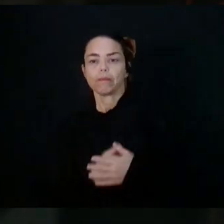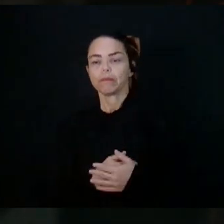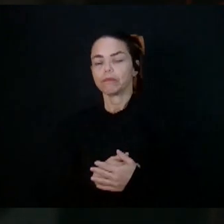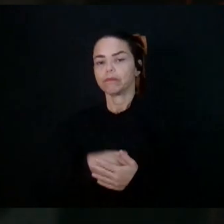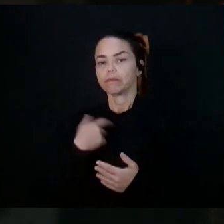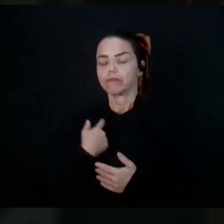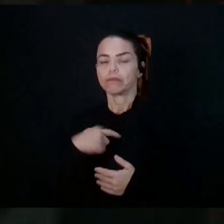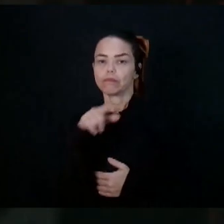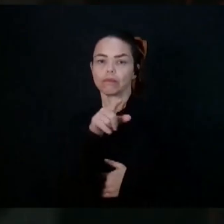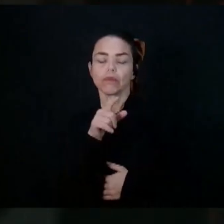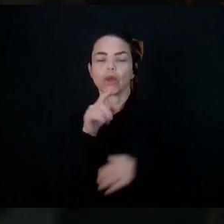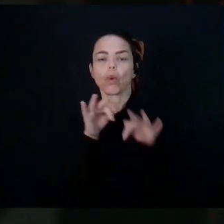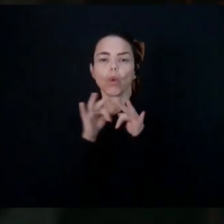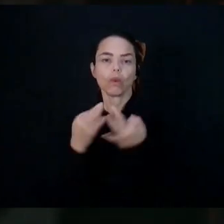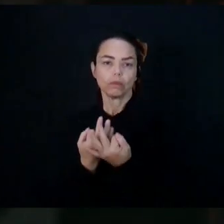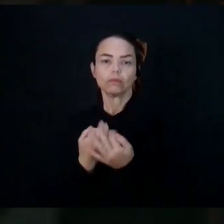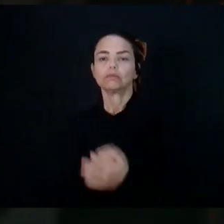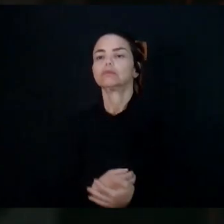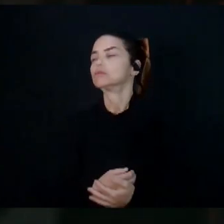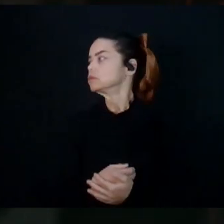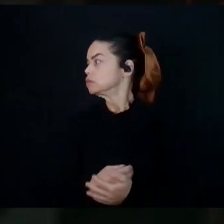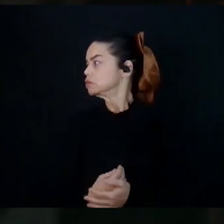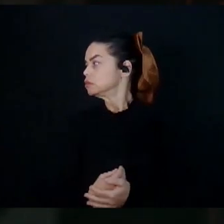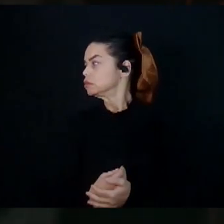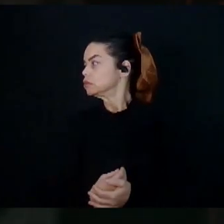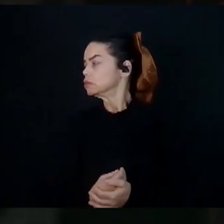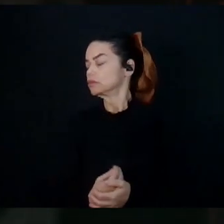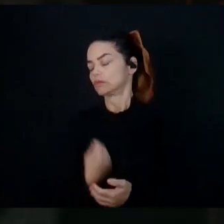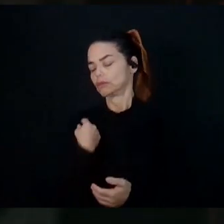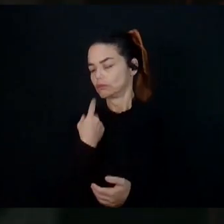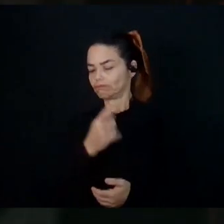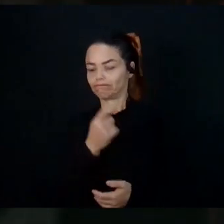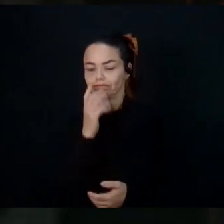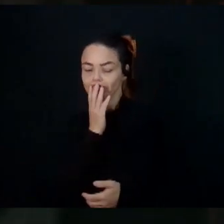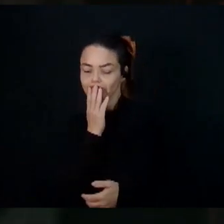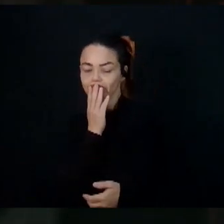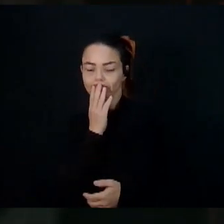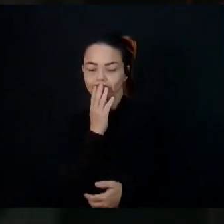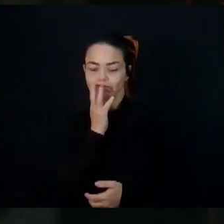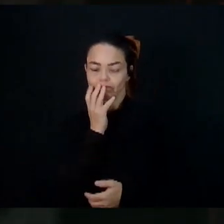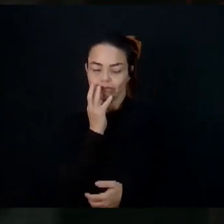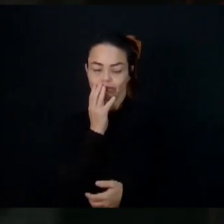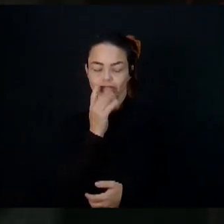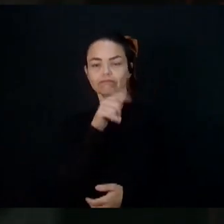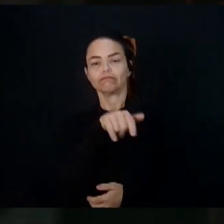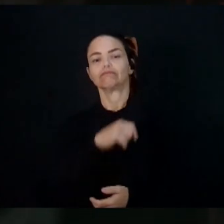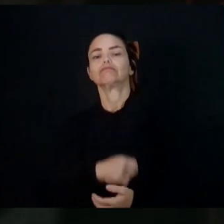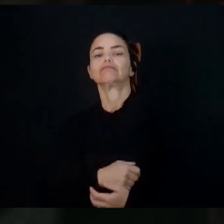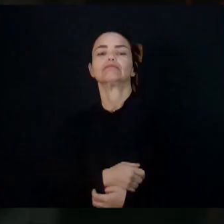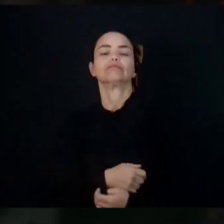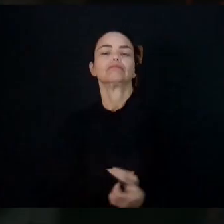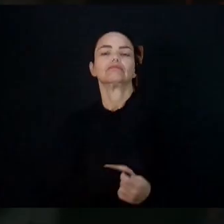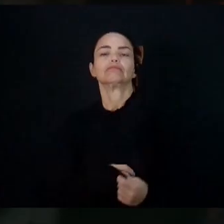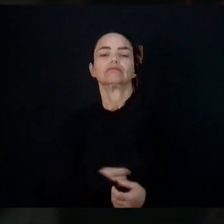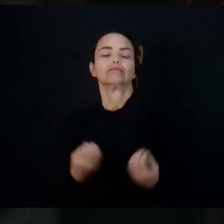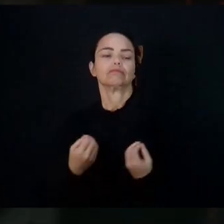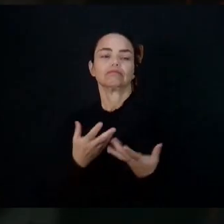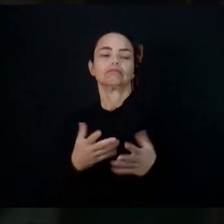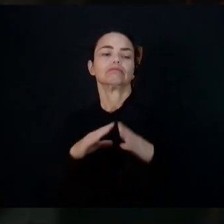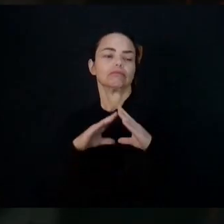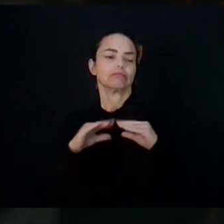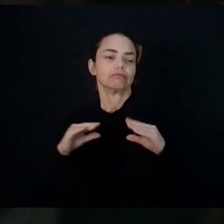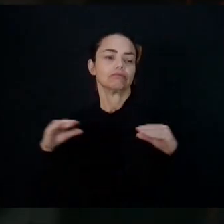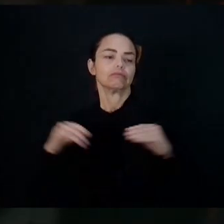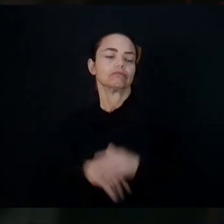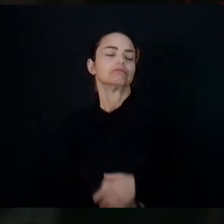da família, né? A família estava ali para oferecer um conforto, oferecer